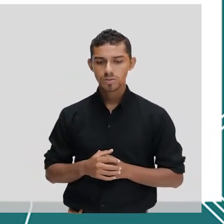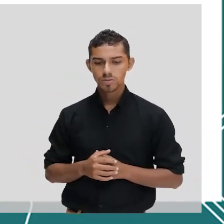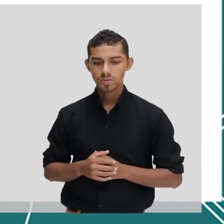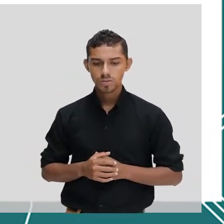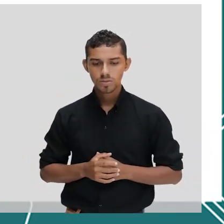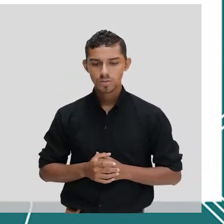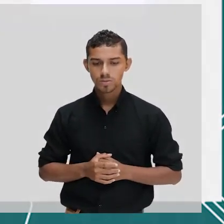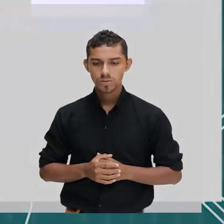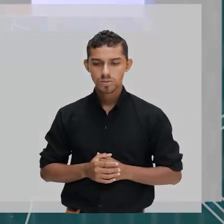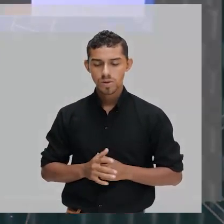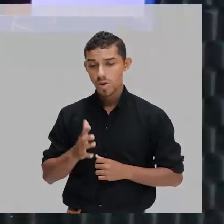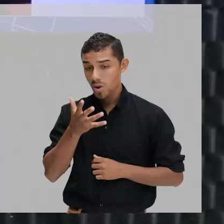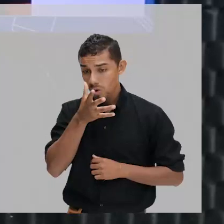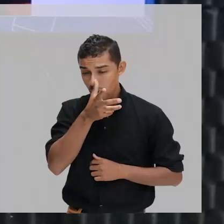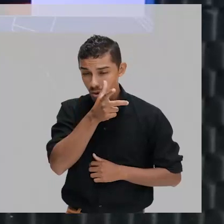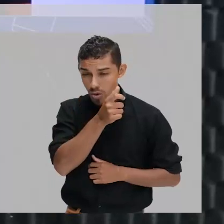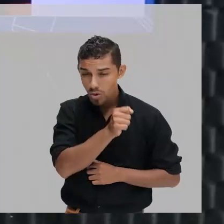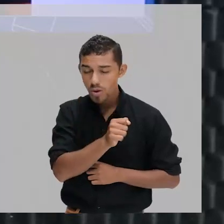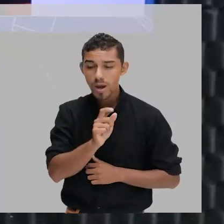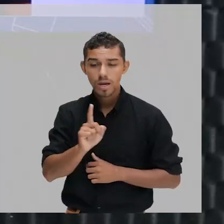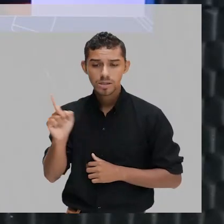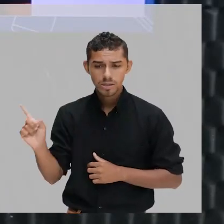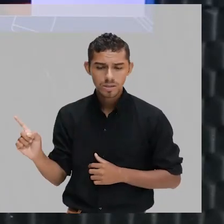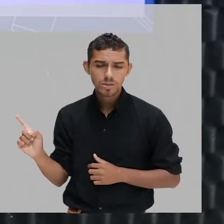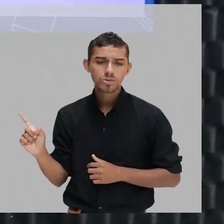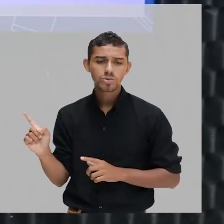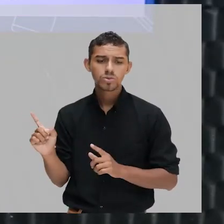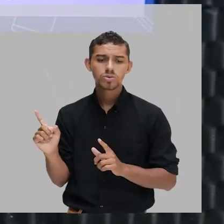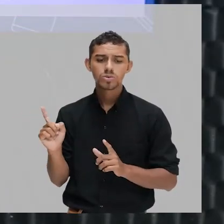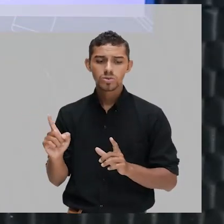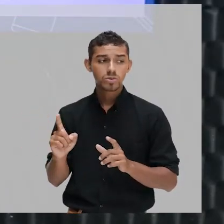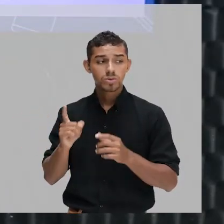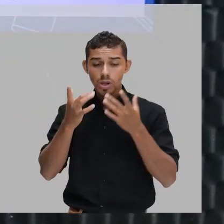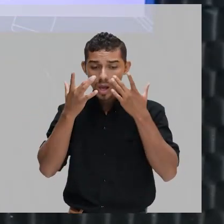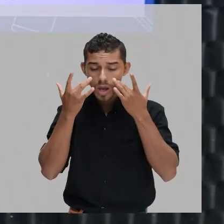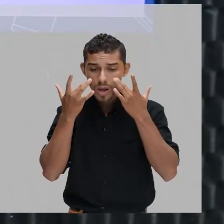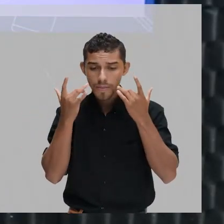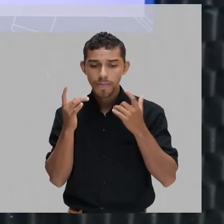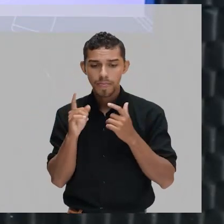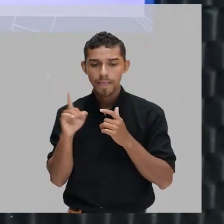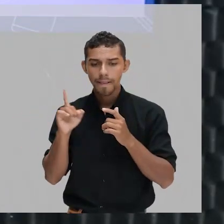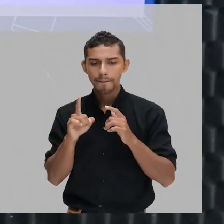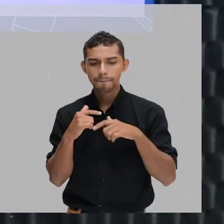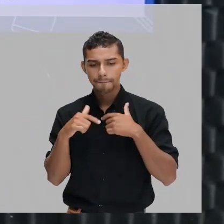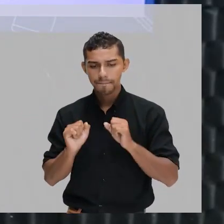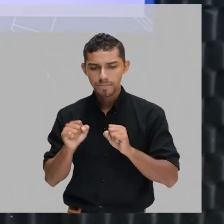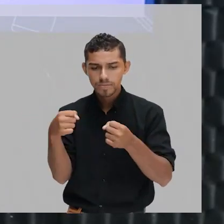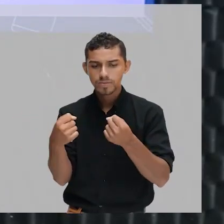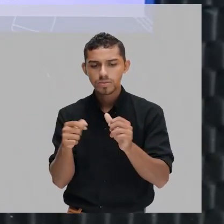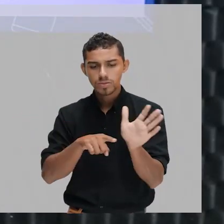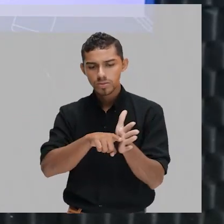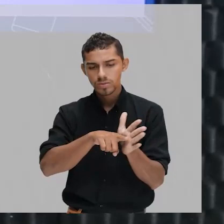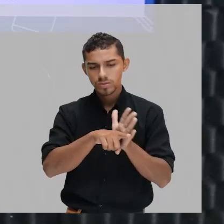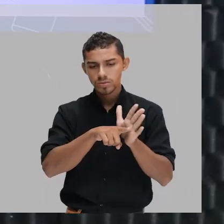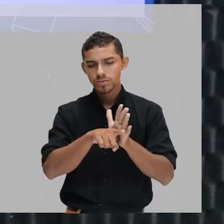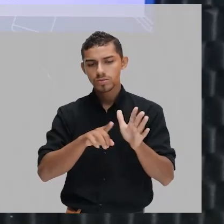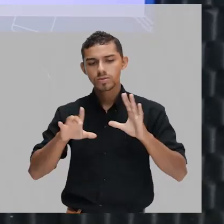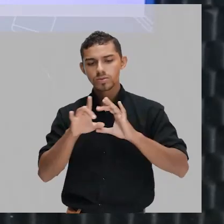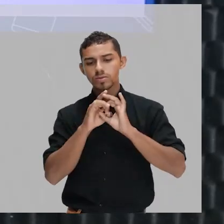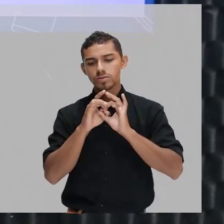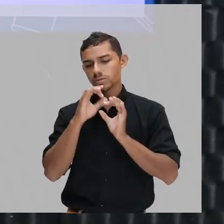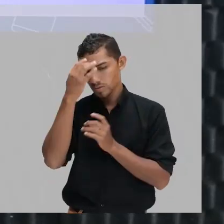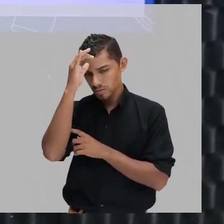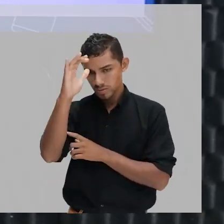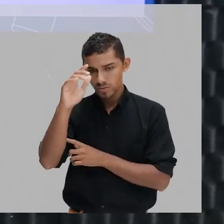Sobrevento. É quase um trabalho stop motion, só que em teatro. E eles vão trabalhando a pesquisa com a